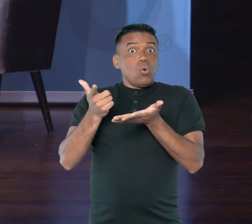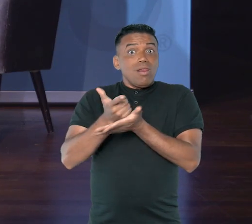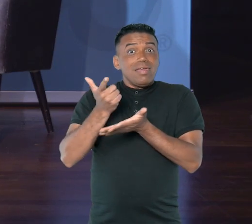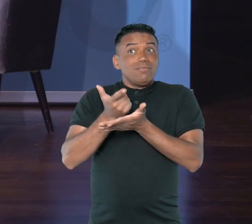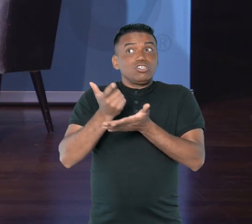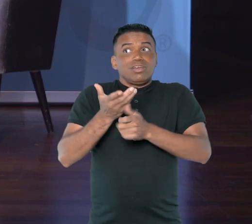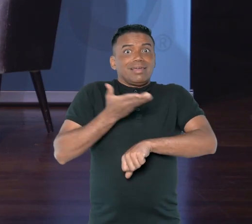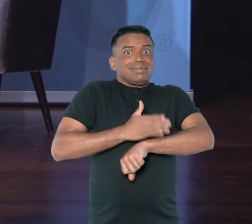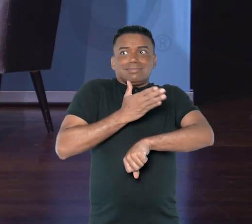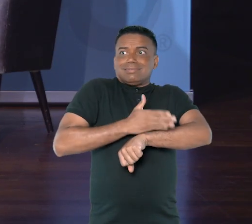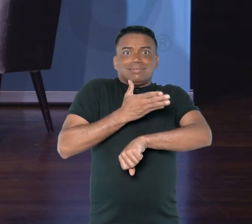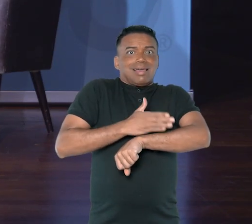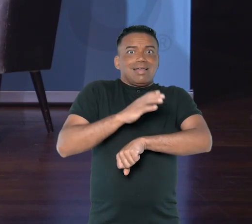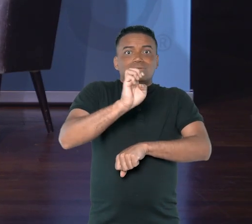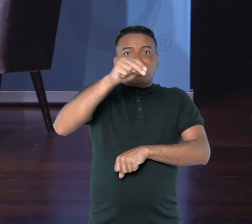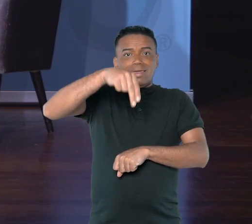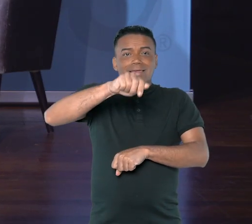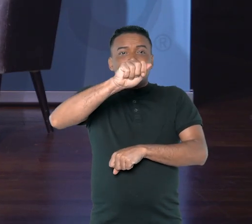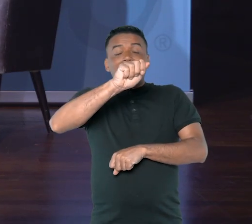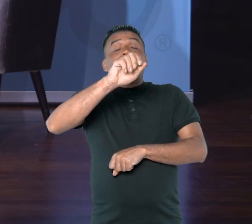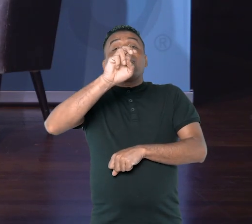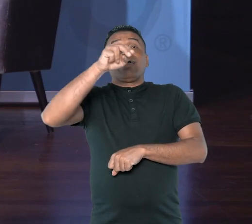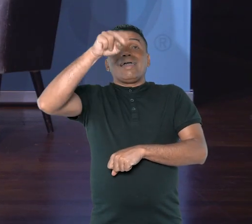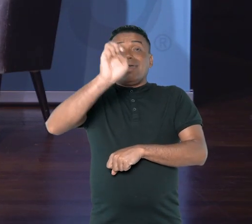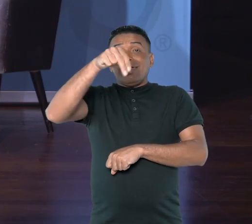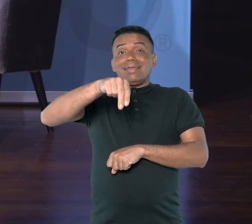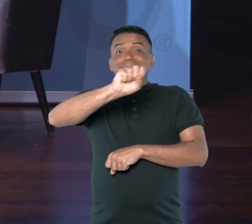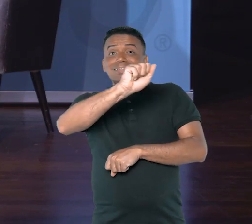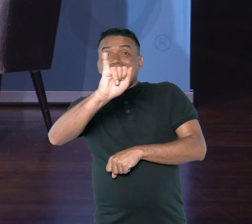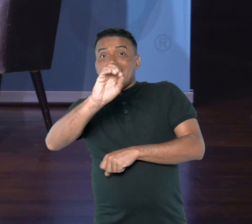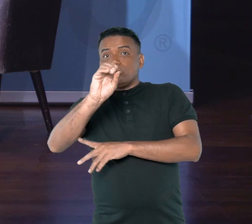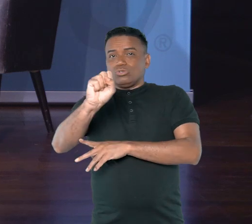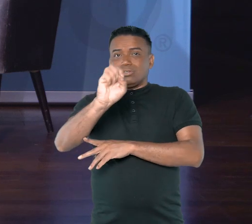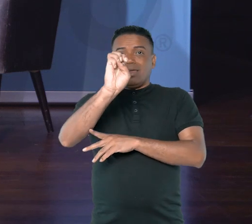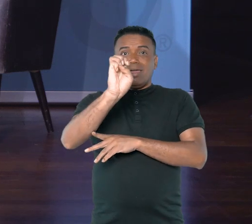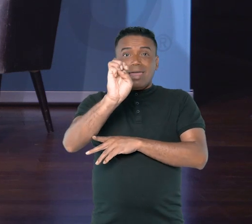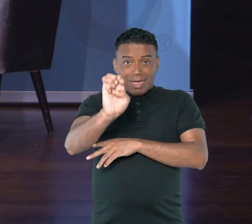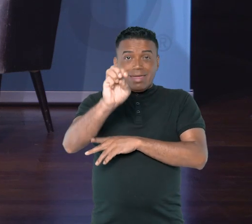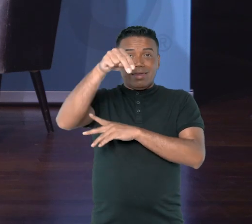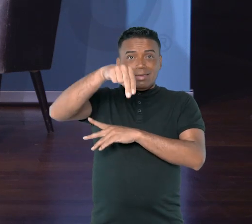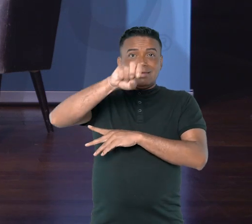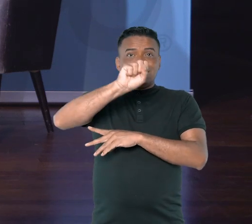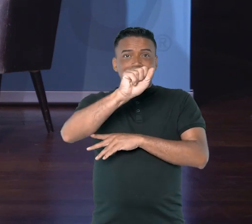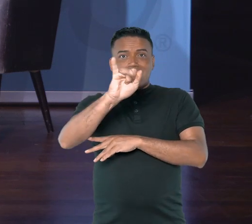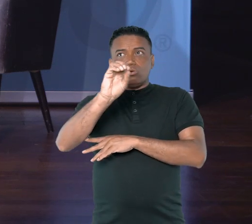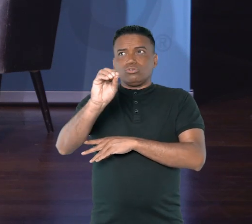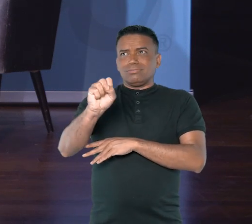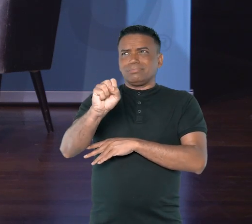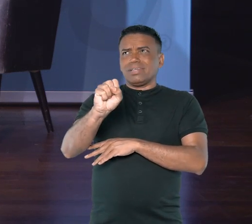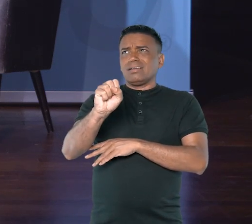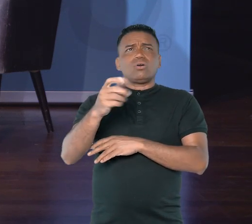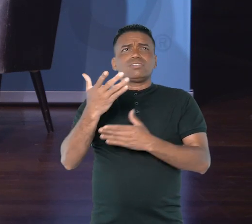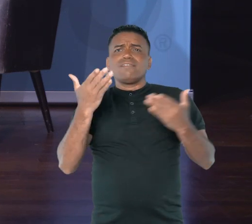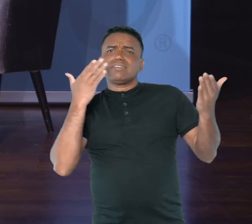Você considera, já me disse, os dois um livro de ensaios. Eu quero te pedir para fazer esse